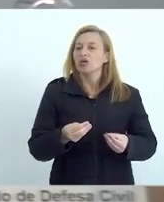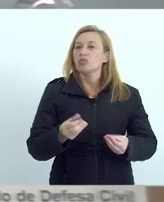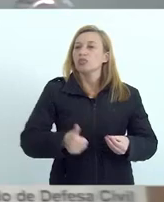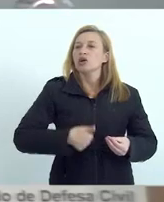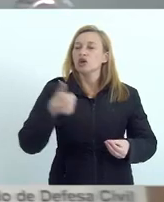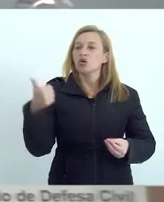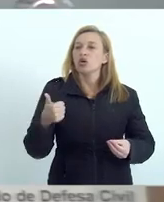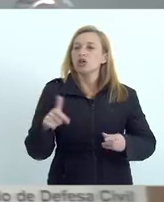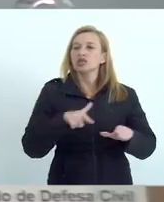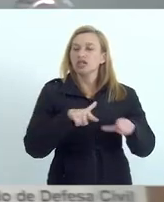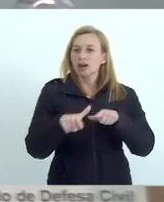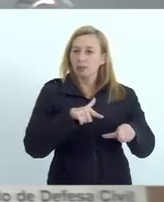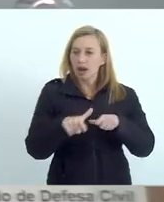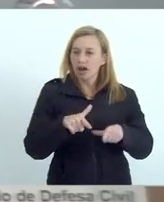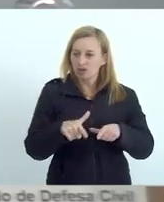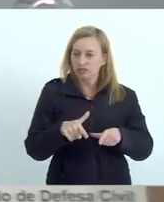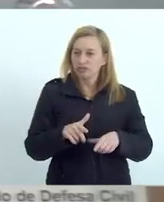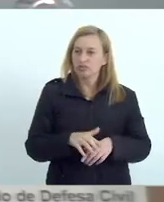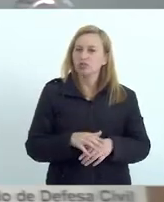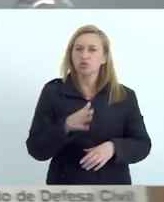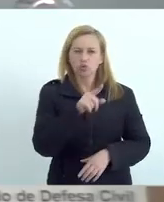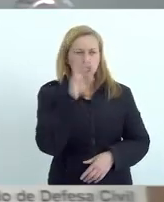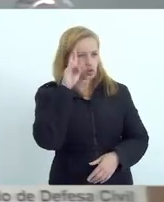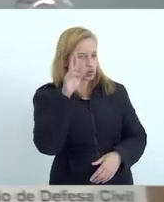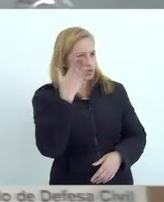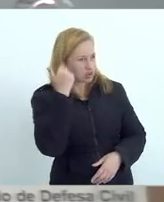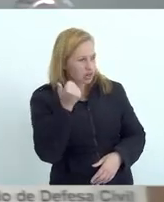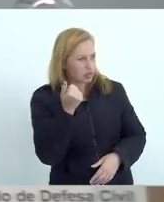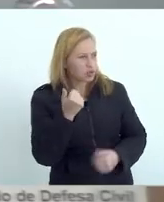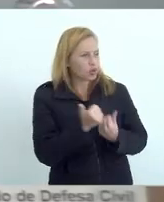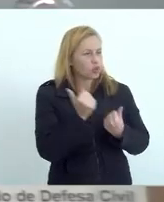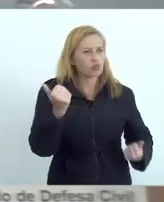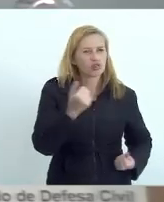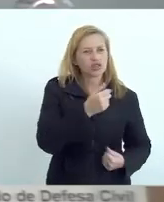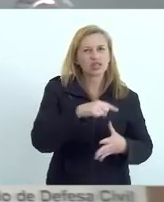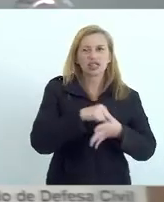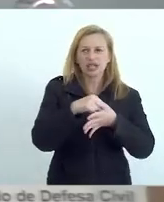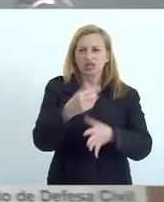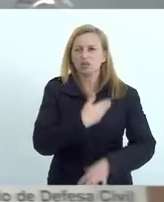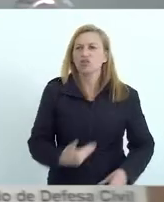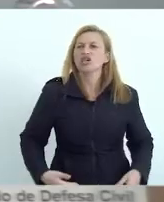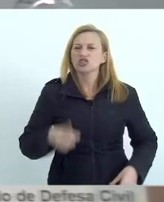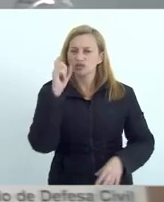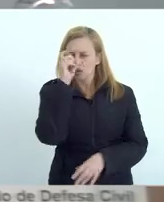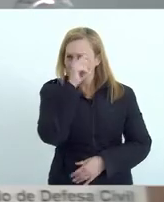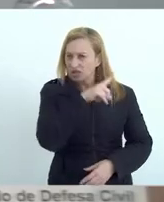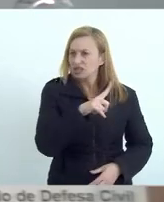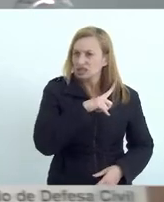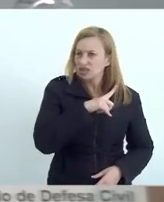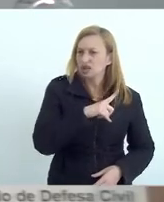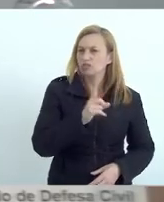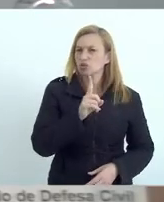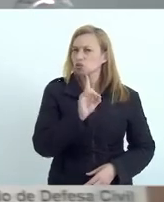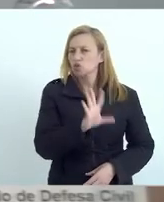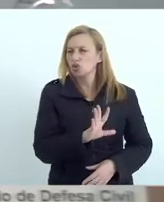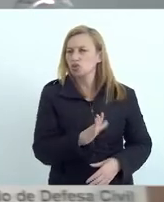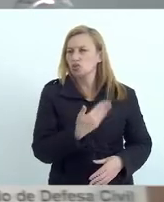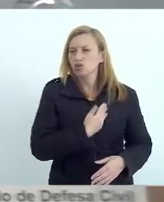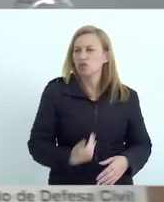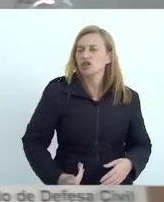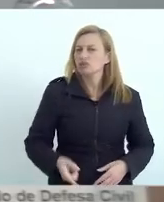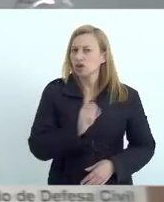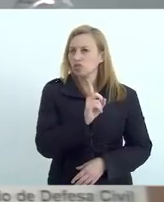melhor do que eu encontrei o senhor sábio o senhor como vice-líder do governo a dificuldade que nós estamos enfrentando é só no governo